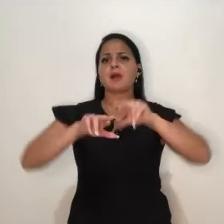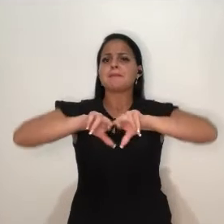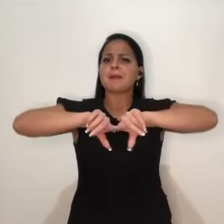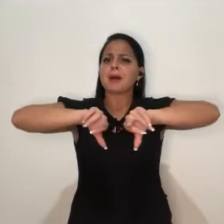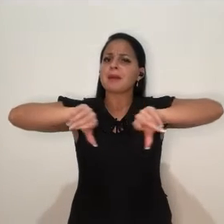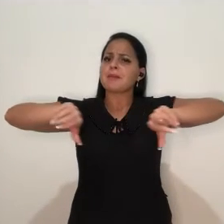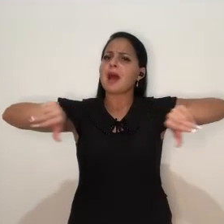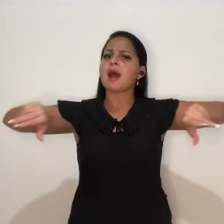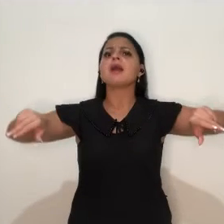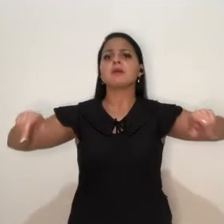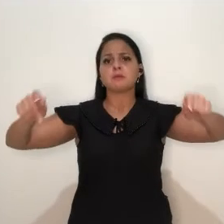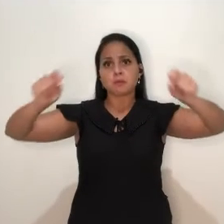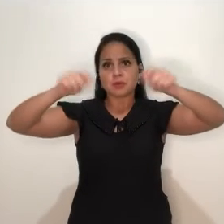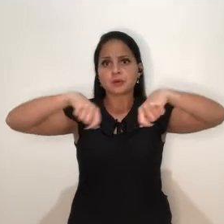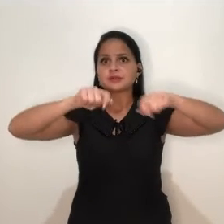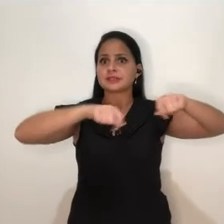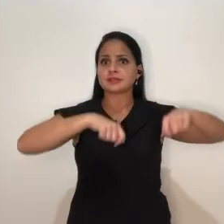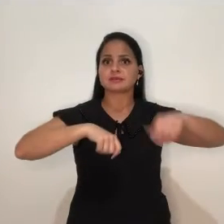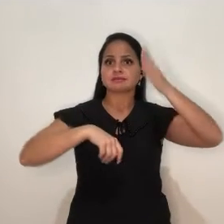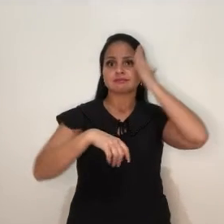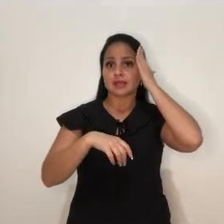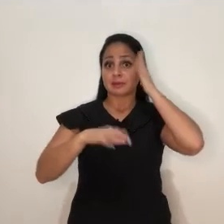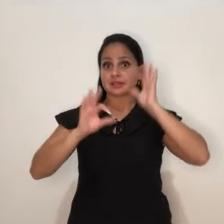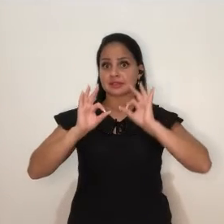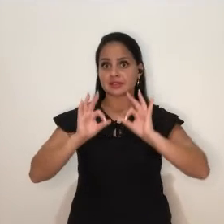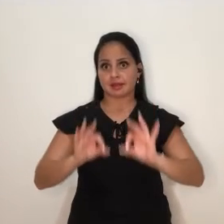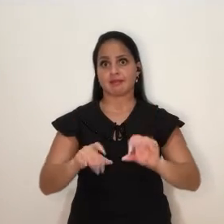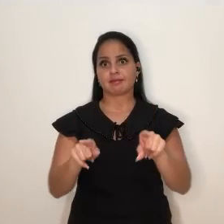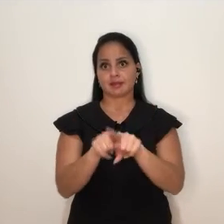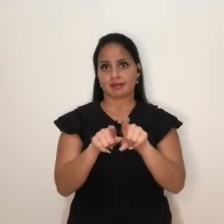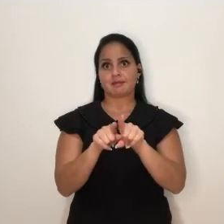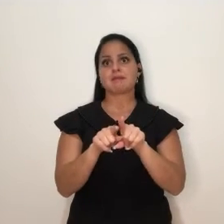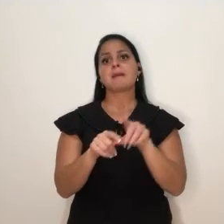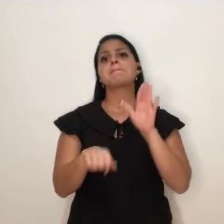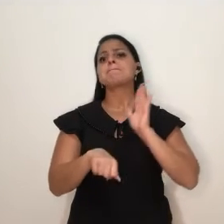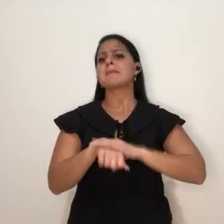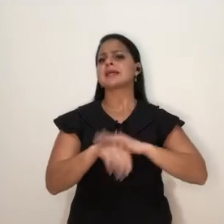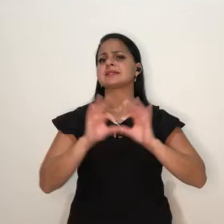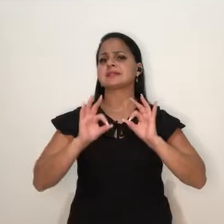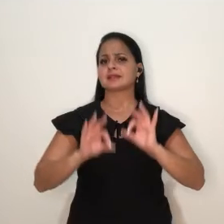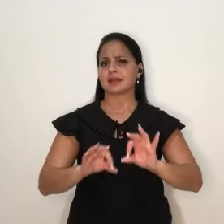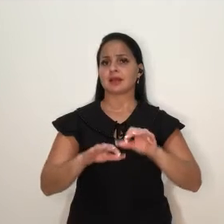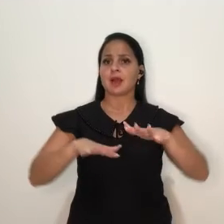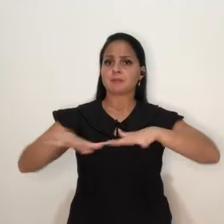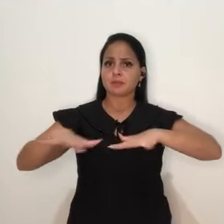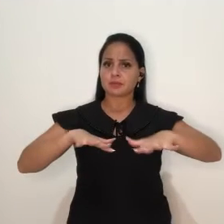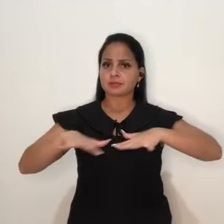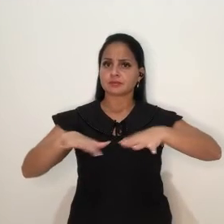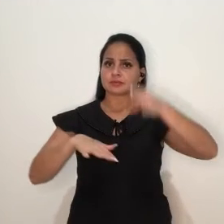e consistente, e a mobilidade acadêmica propicia da melhor maneira possível essa experiência.